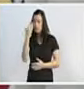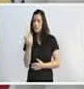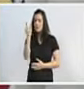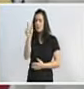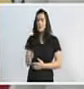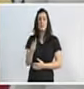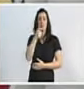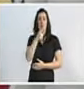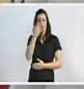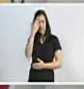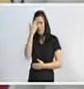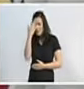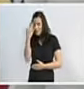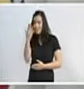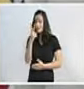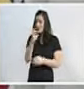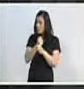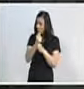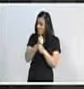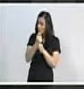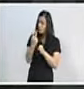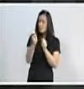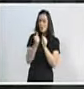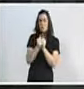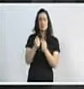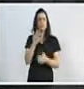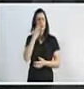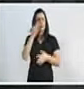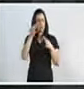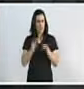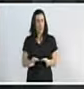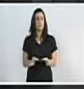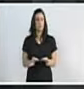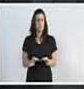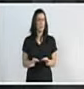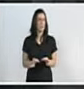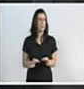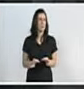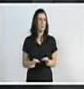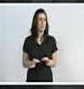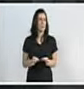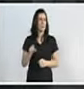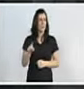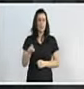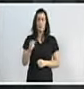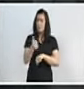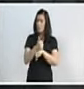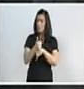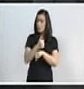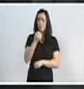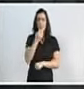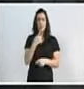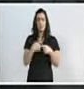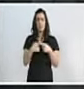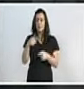de agradecer por esses 2 anos, e tenho certeza que você vai ter uma boa profissão, até porque é